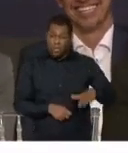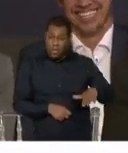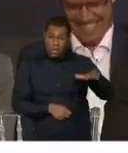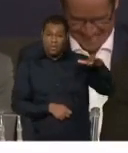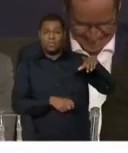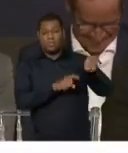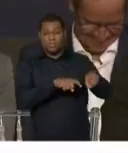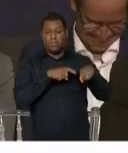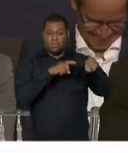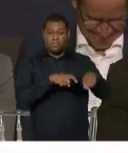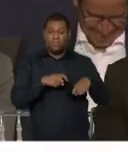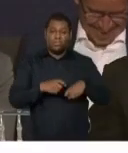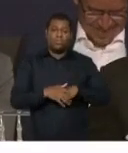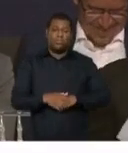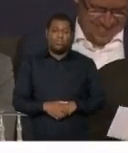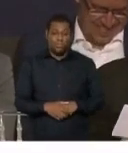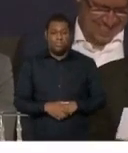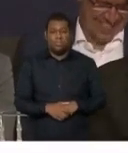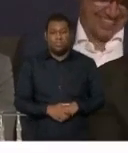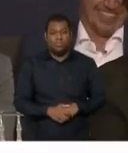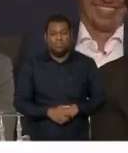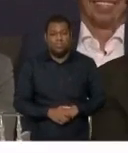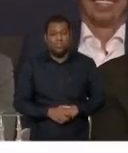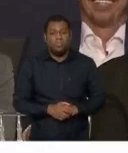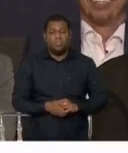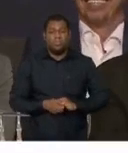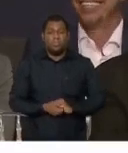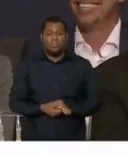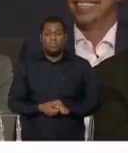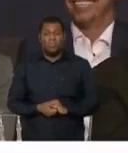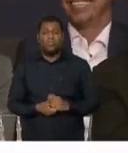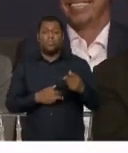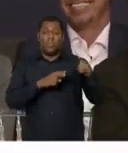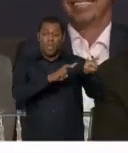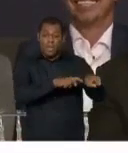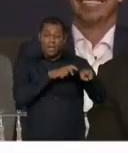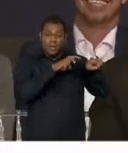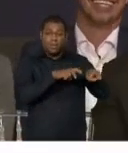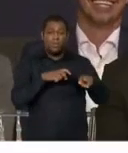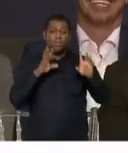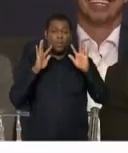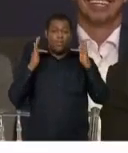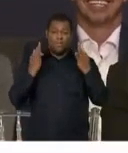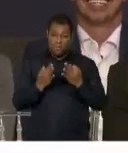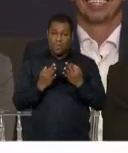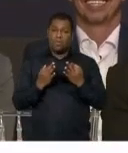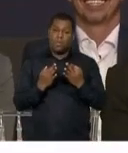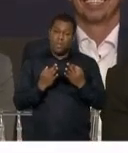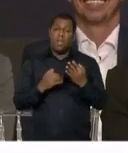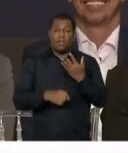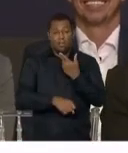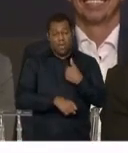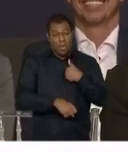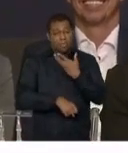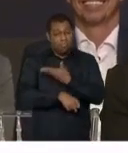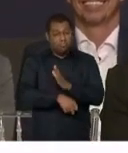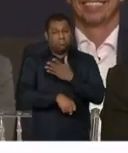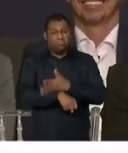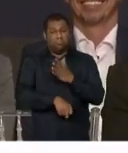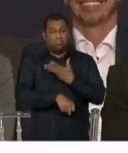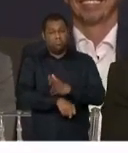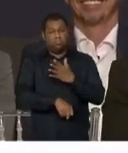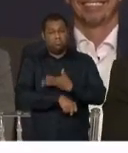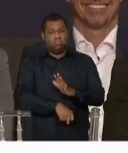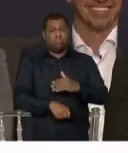parte da minha adolescência. Então, naturalmente, a agricultura familiar sempre esteve presente na minha vida.